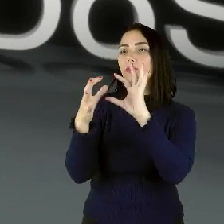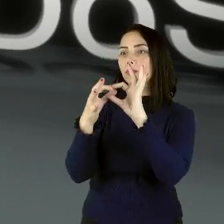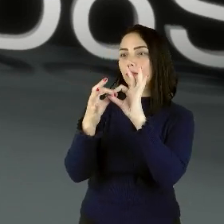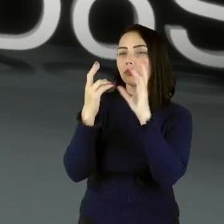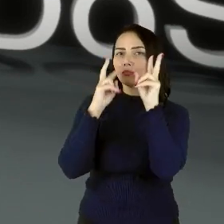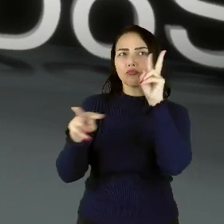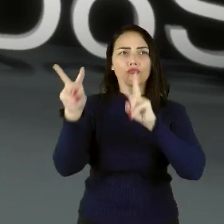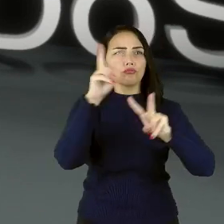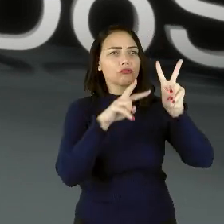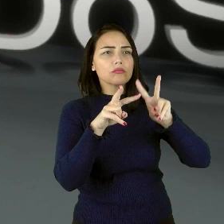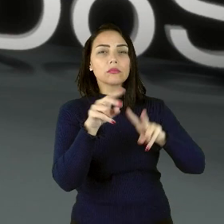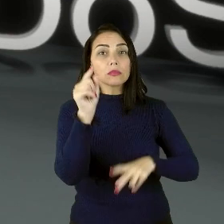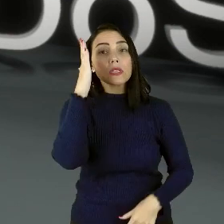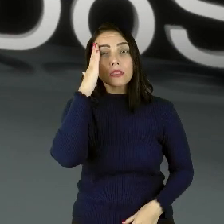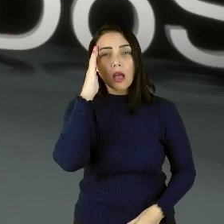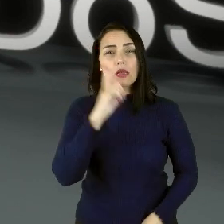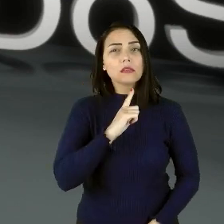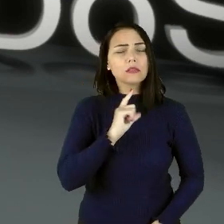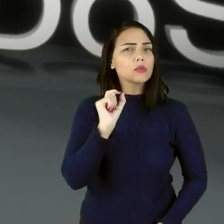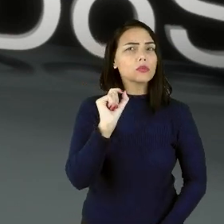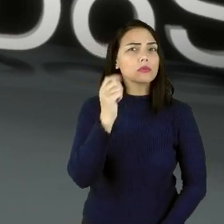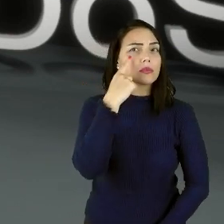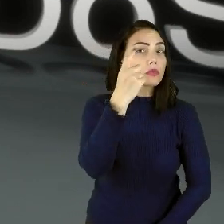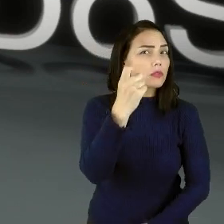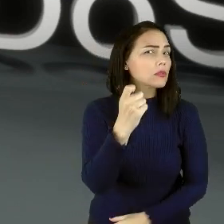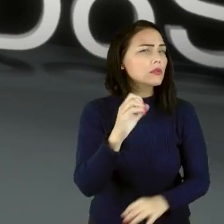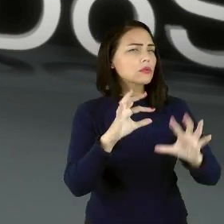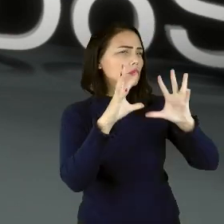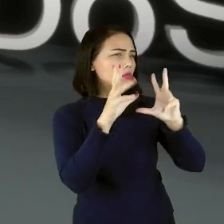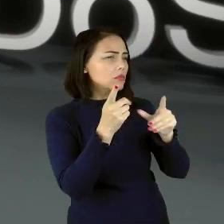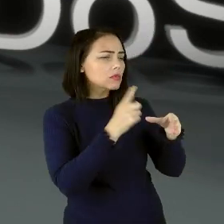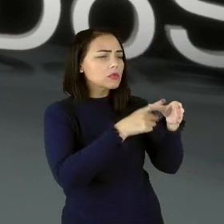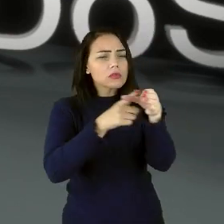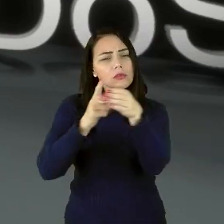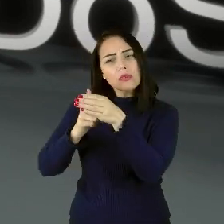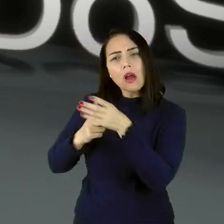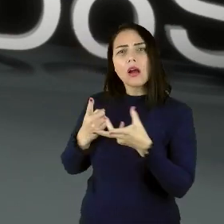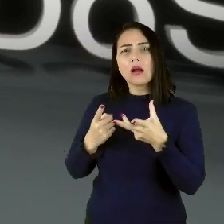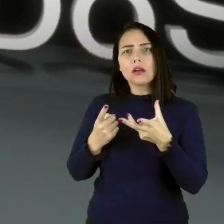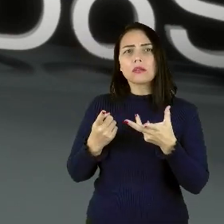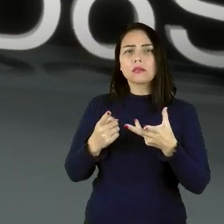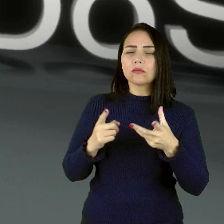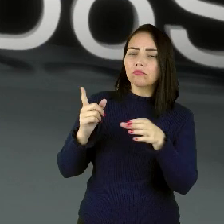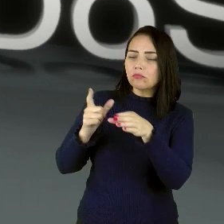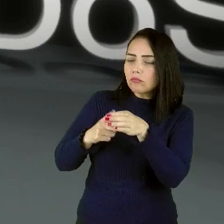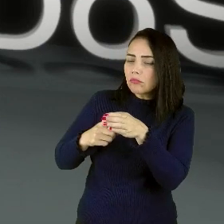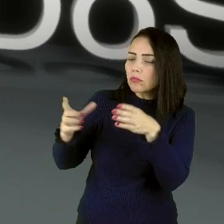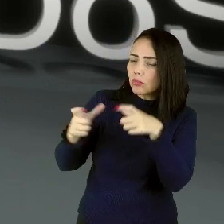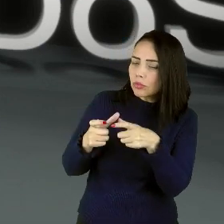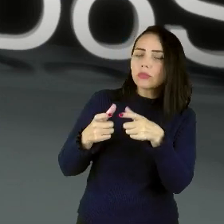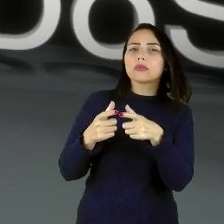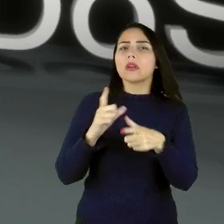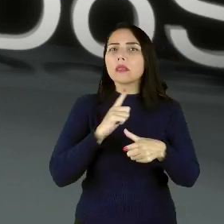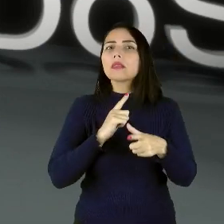aí. E sabe que tem uma coisa muito interessante, que em todas as cidades dos continentes, as cidades menores, né, em todos os continentes por aí fora, as